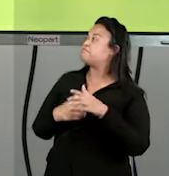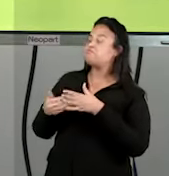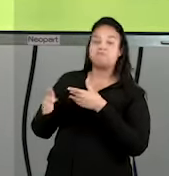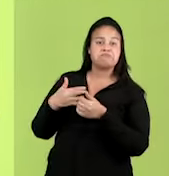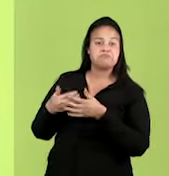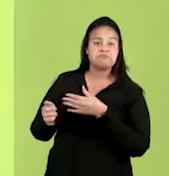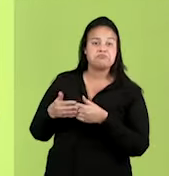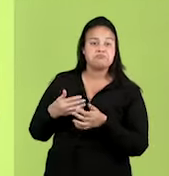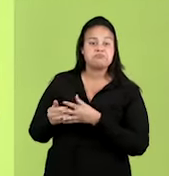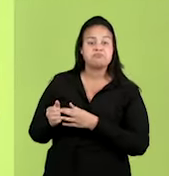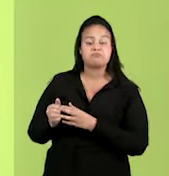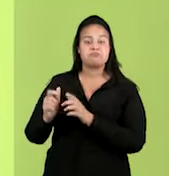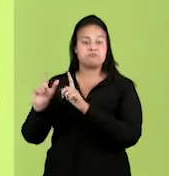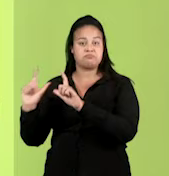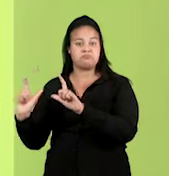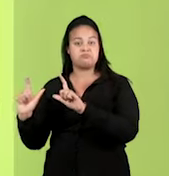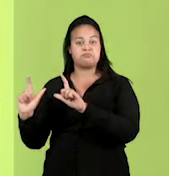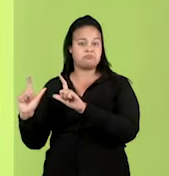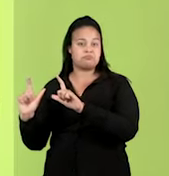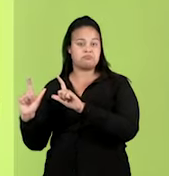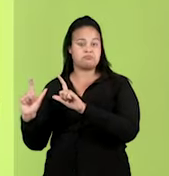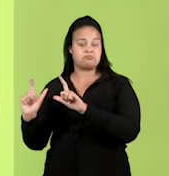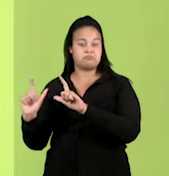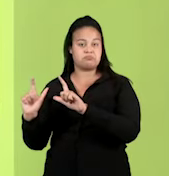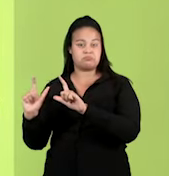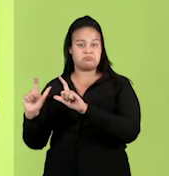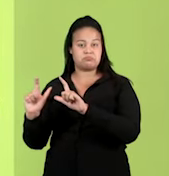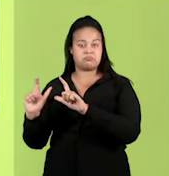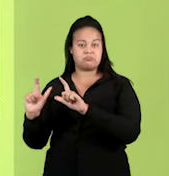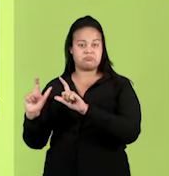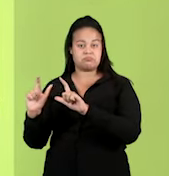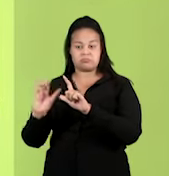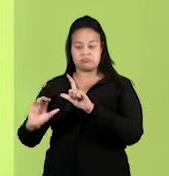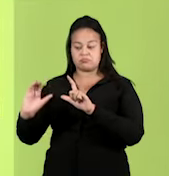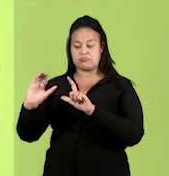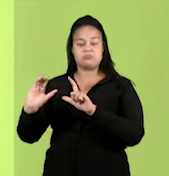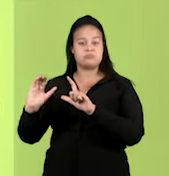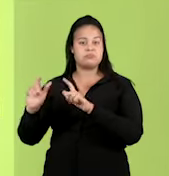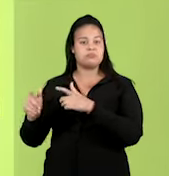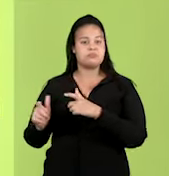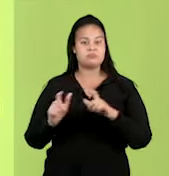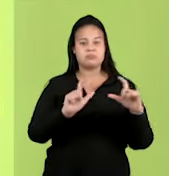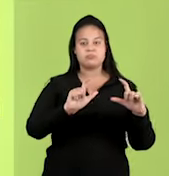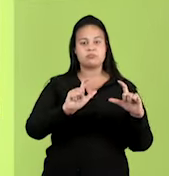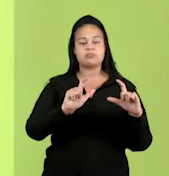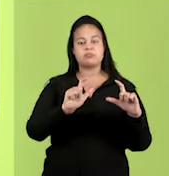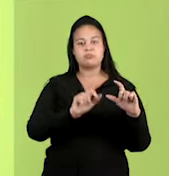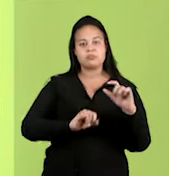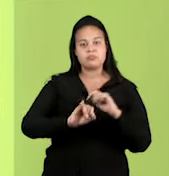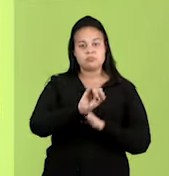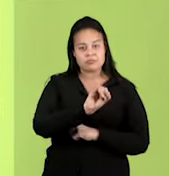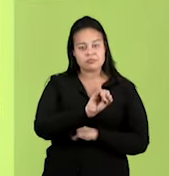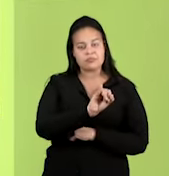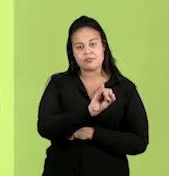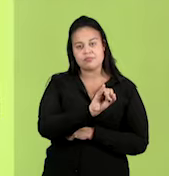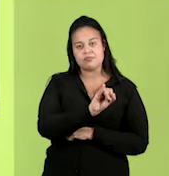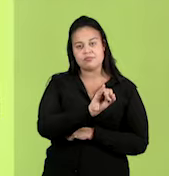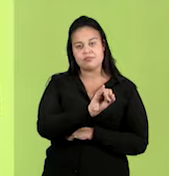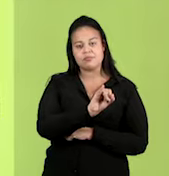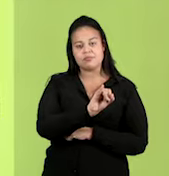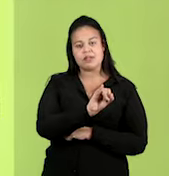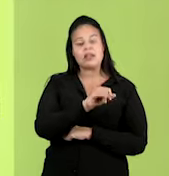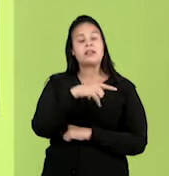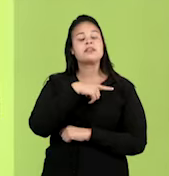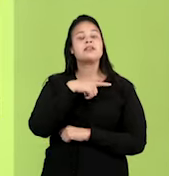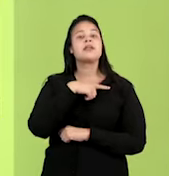esse hexágono circunscrito ou esse hexágono inscrito, ele